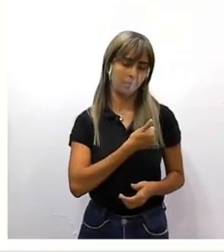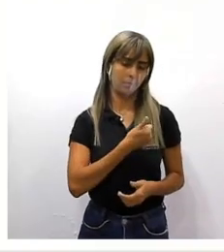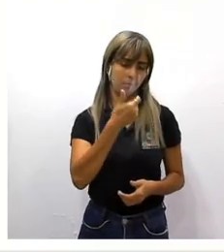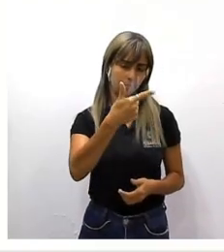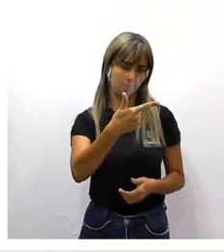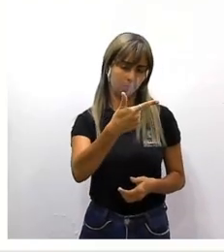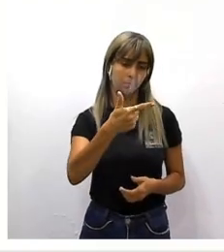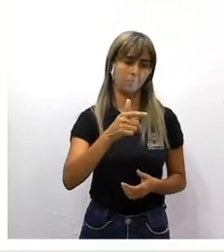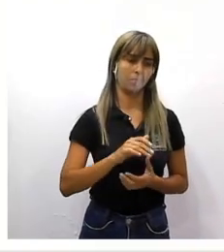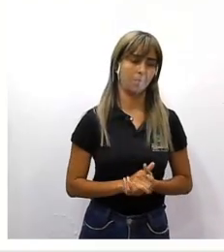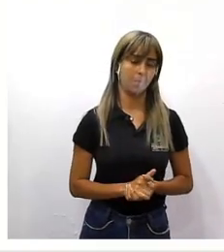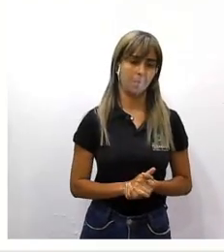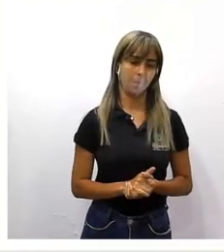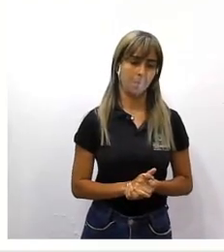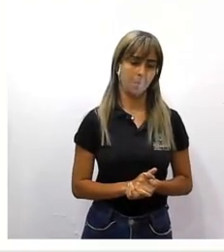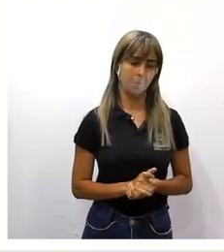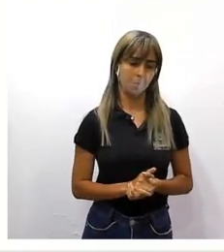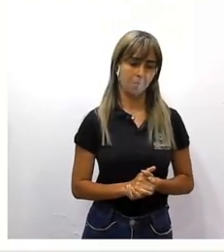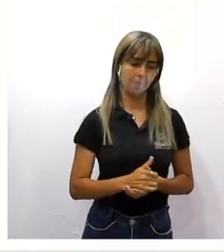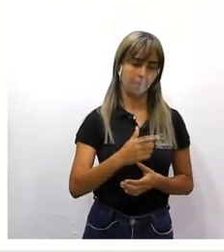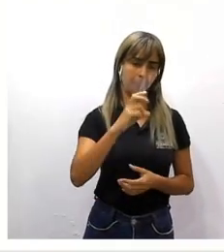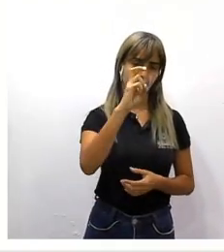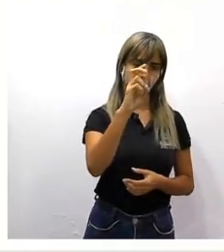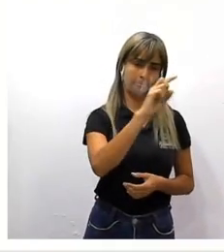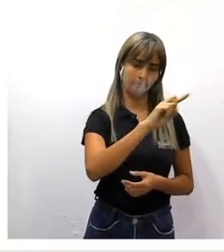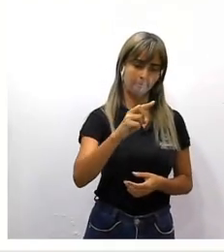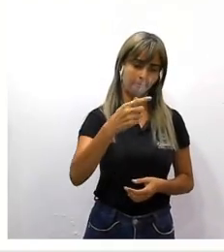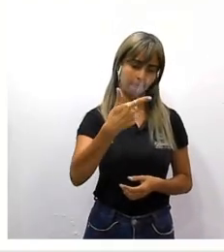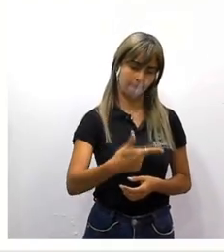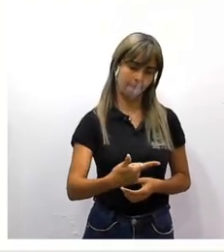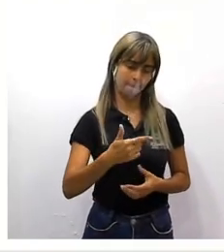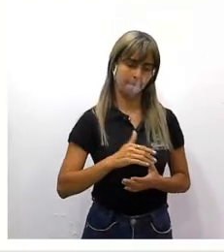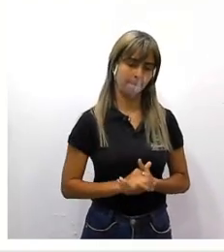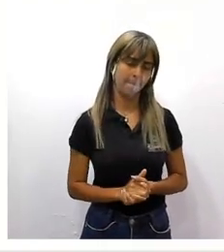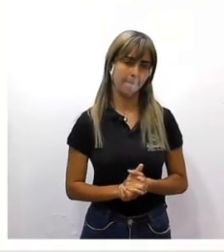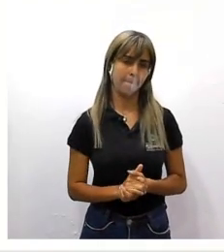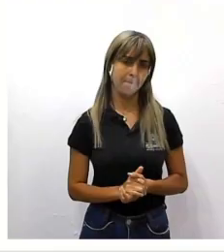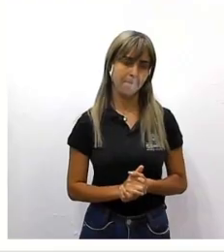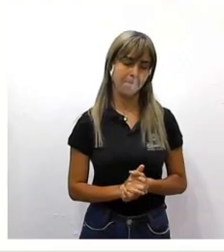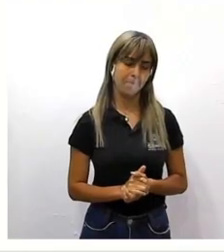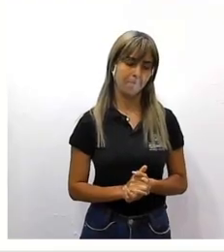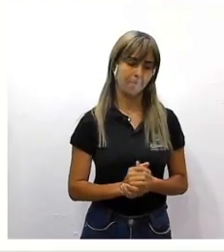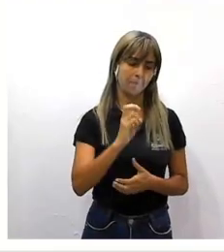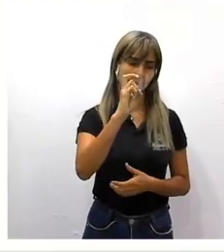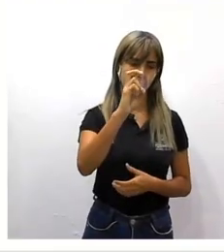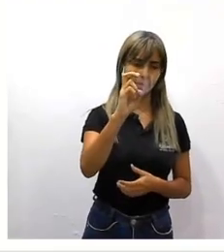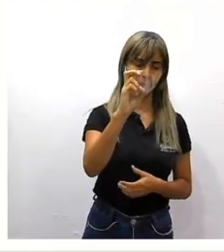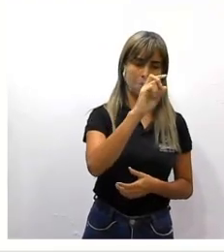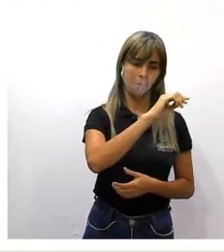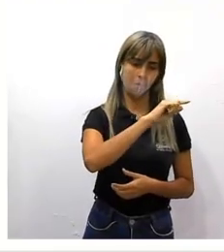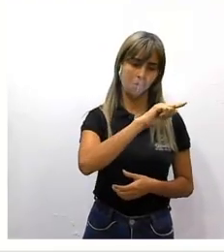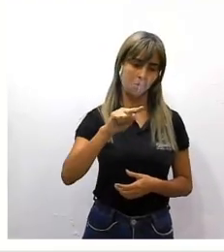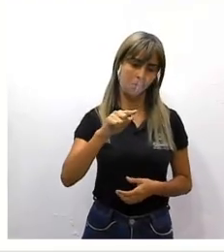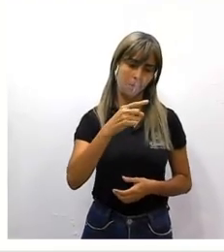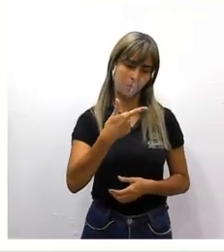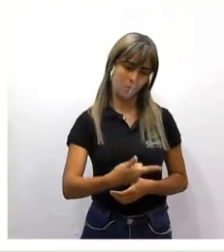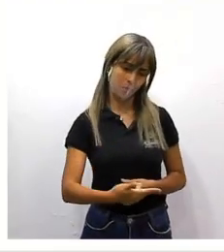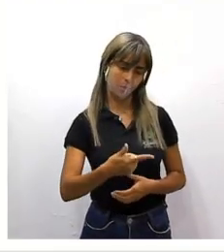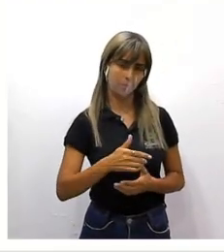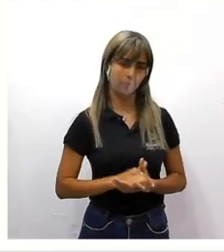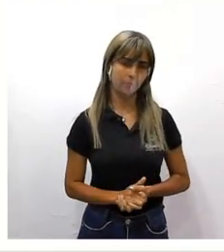número inteiro. Massa. E se a gente dividir 5 sobre 2? Nesse caso é 5 meios, ou 5 sobre 2, né? 5